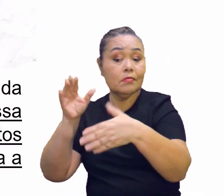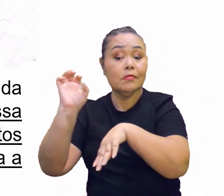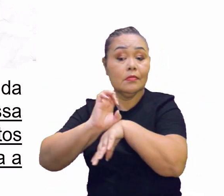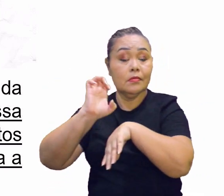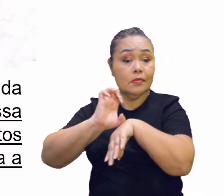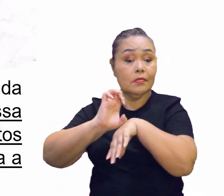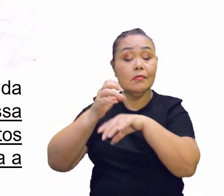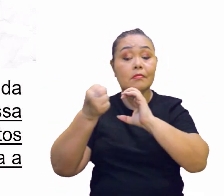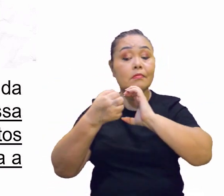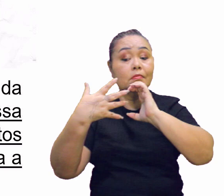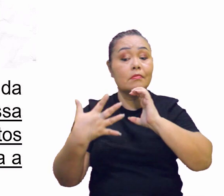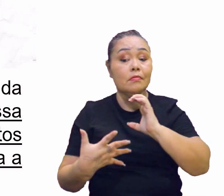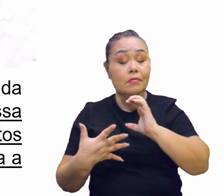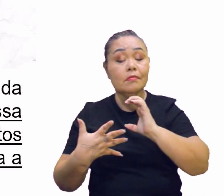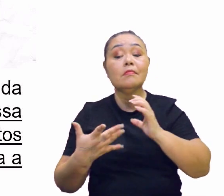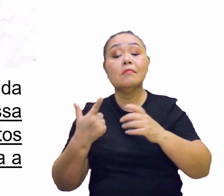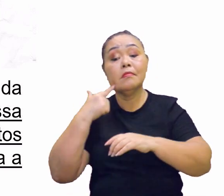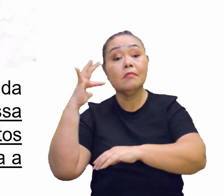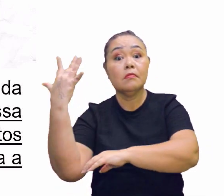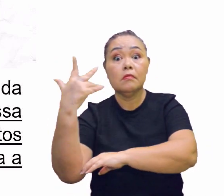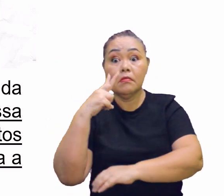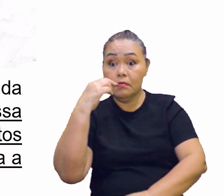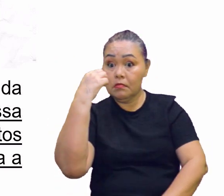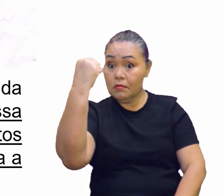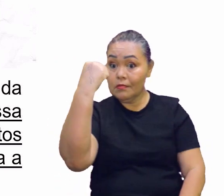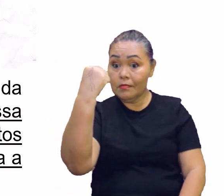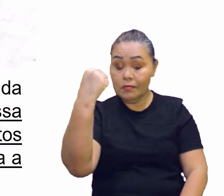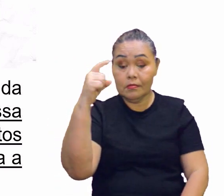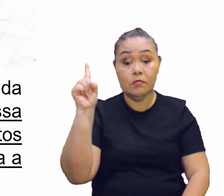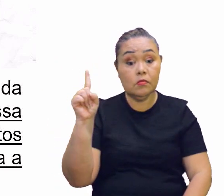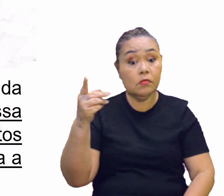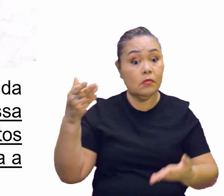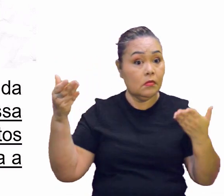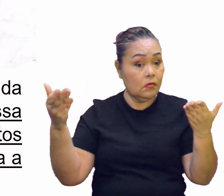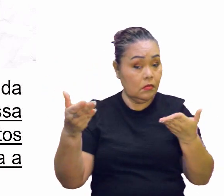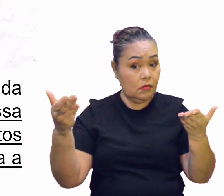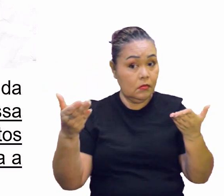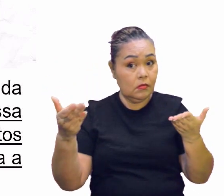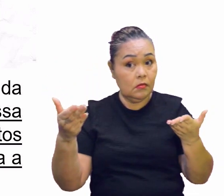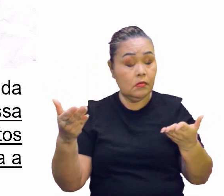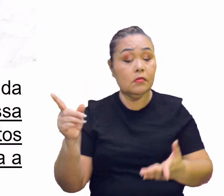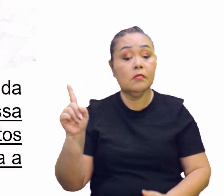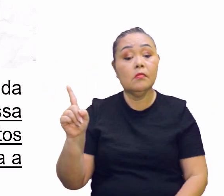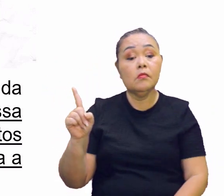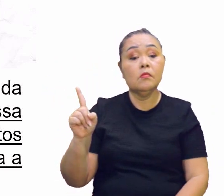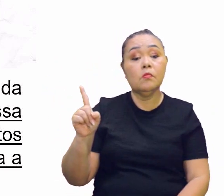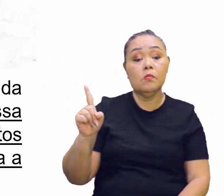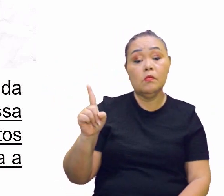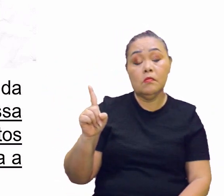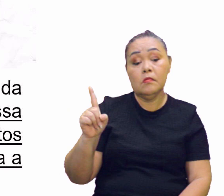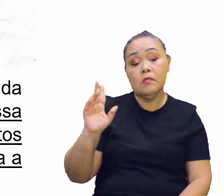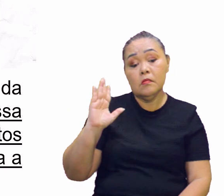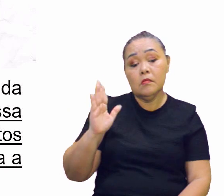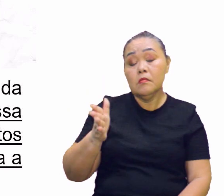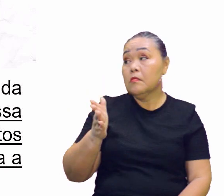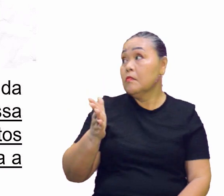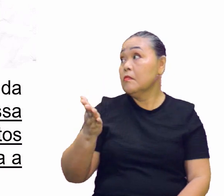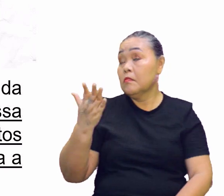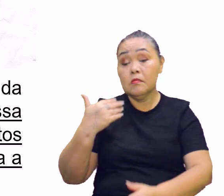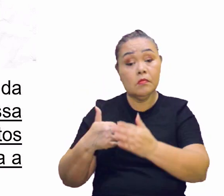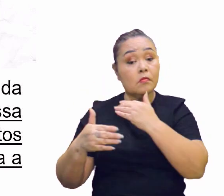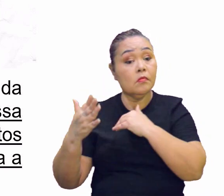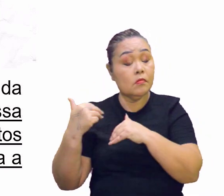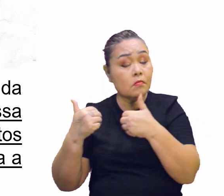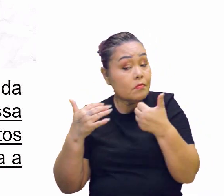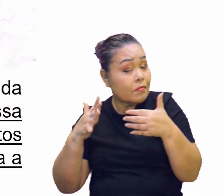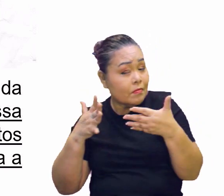estados com as suas características naturais dominantes. Então, atualmente, olha só, Anterior, né?